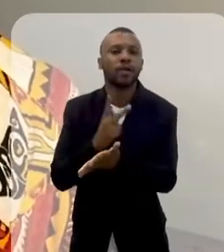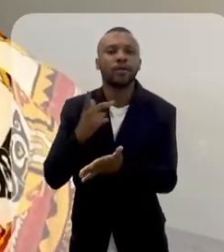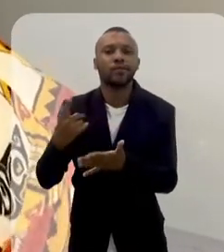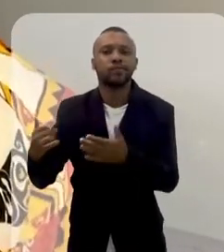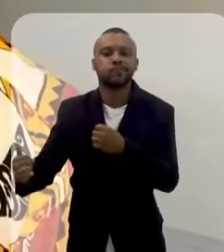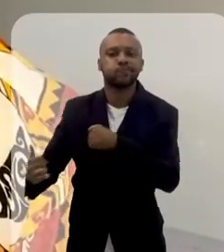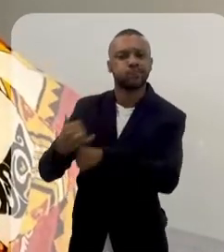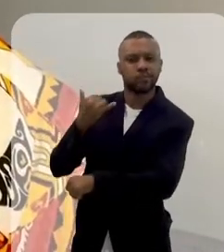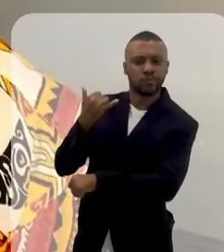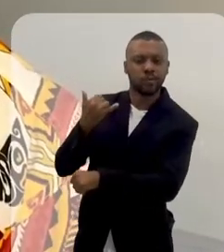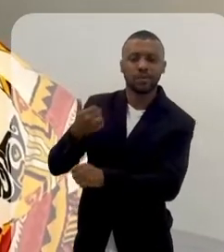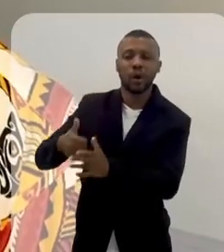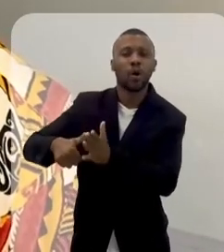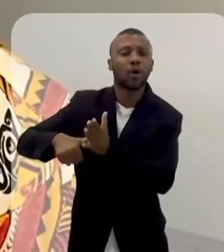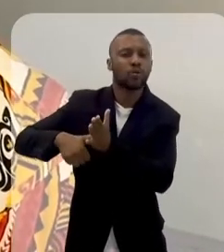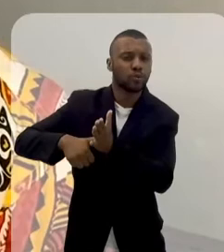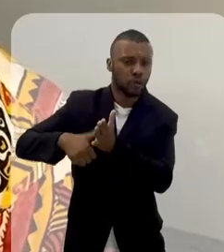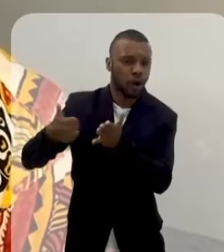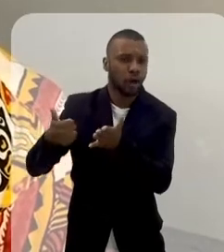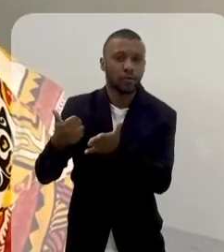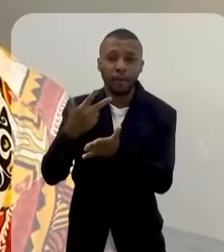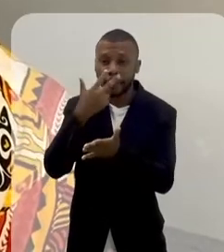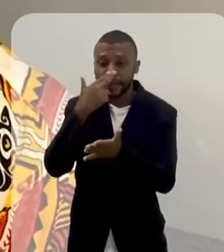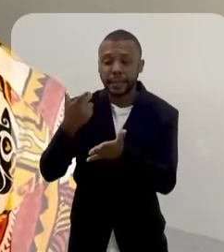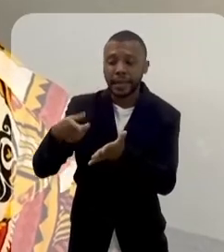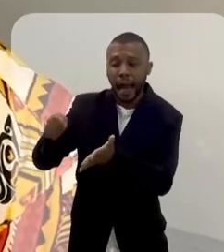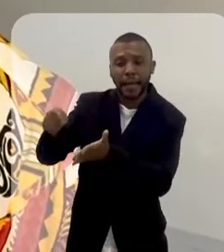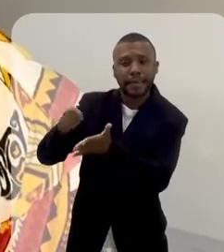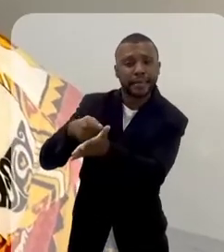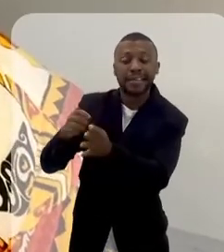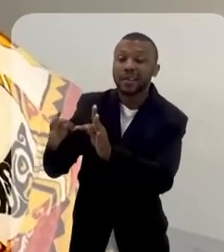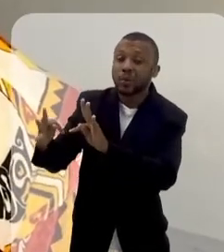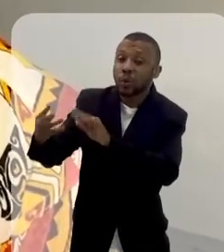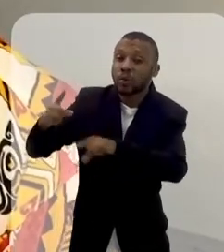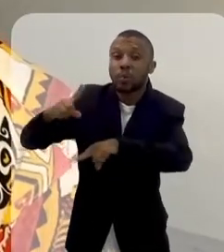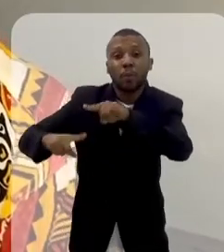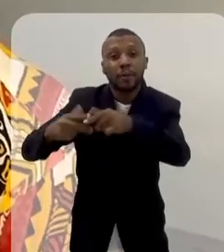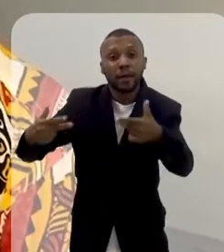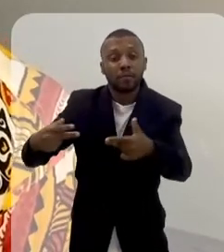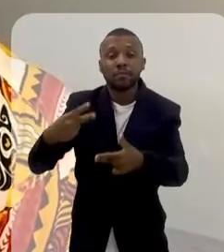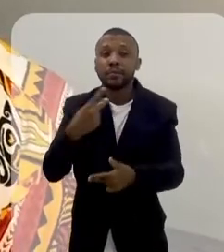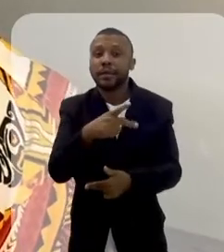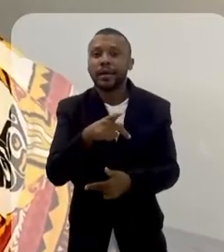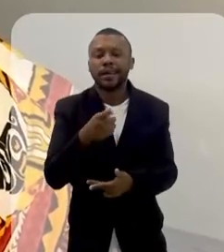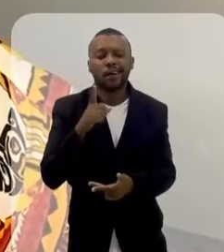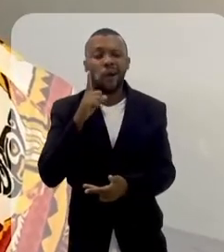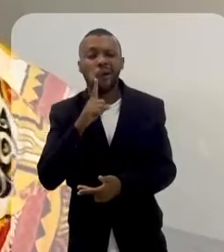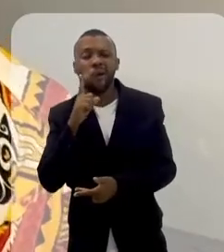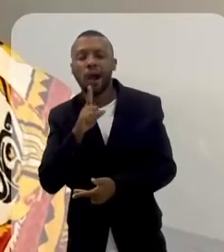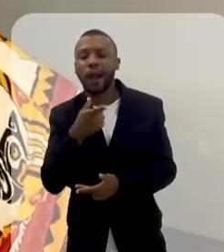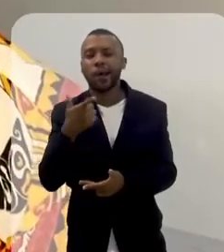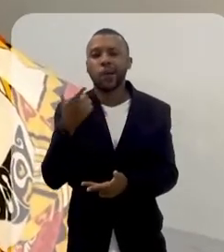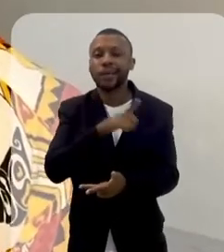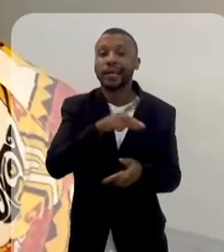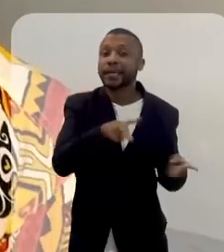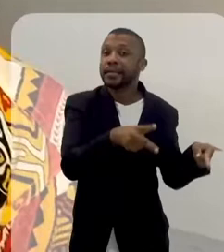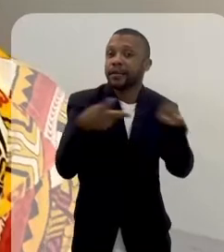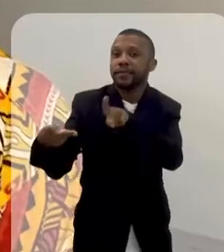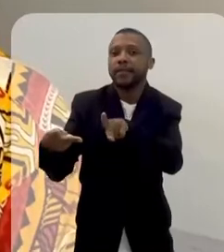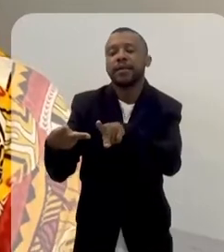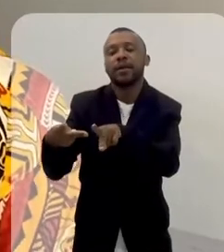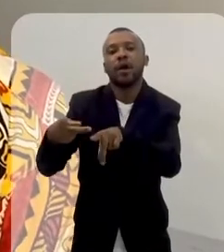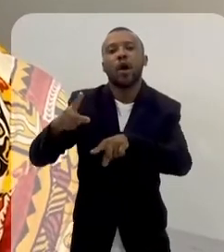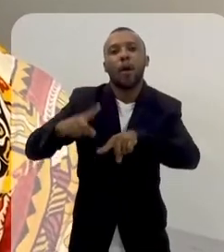Ele cai num golpe do sogro do sócio dele, onde ele passa todos os bens para o sogro do sócio dele de má fé, né,